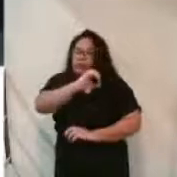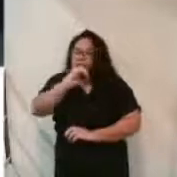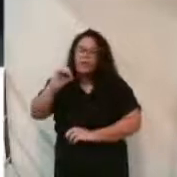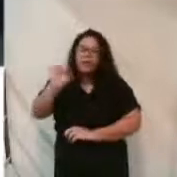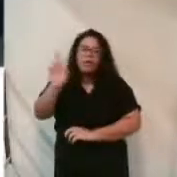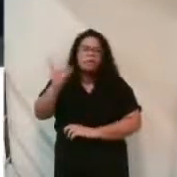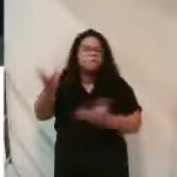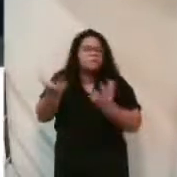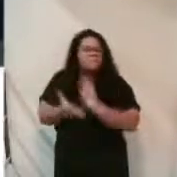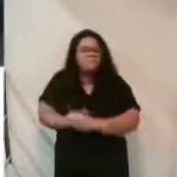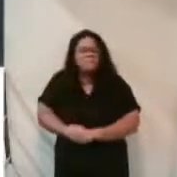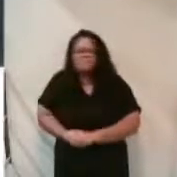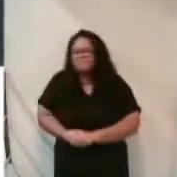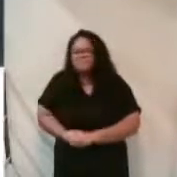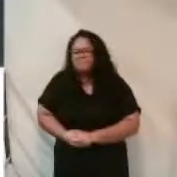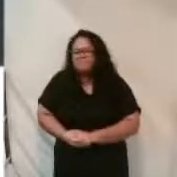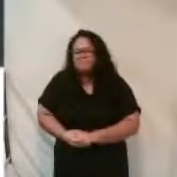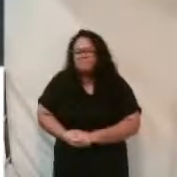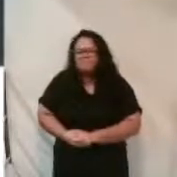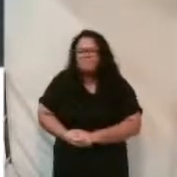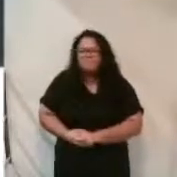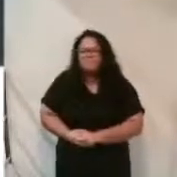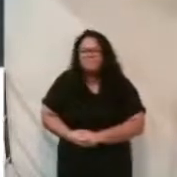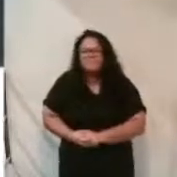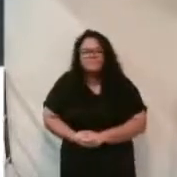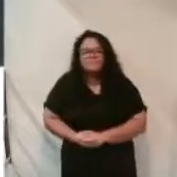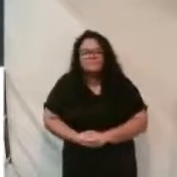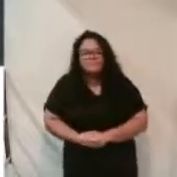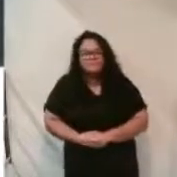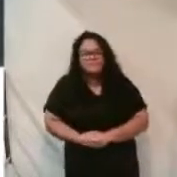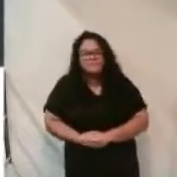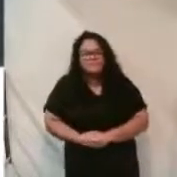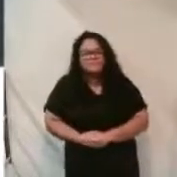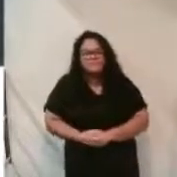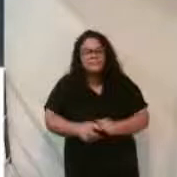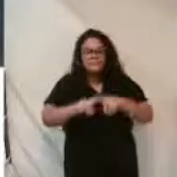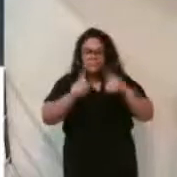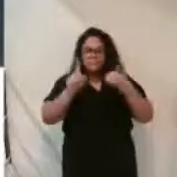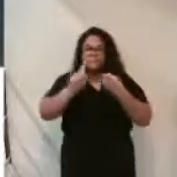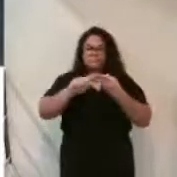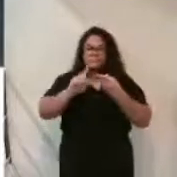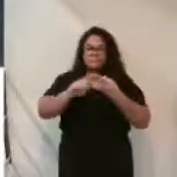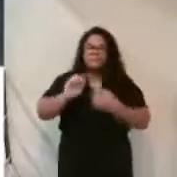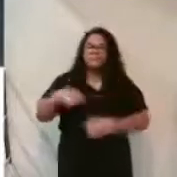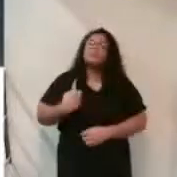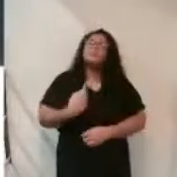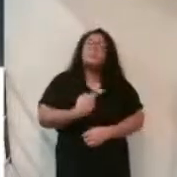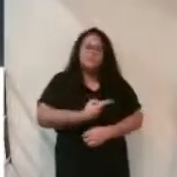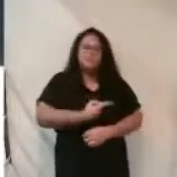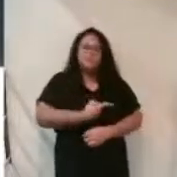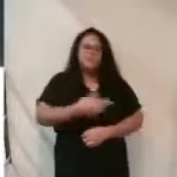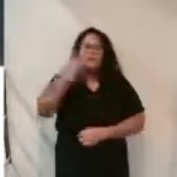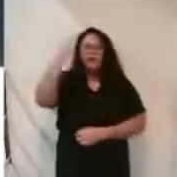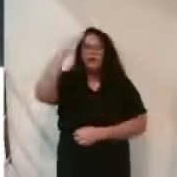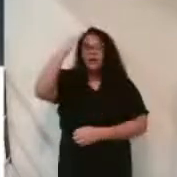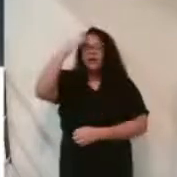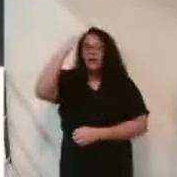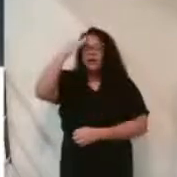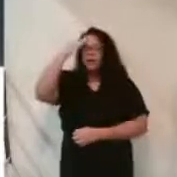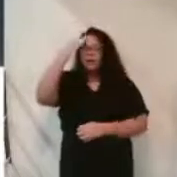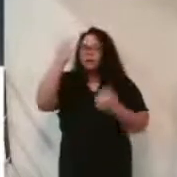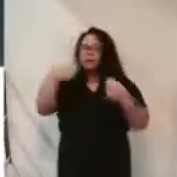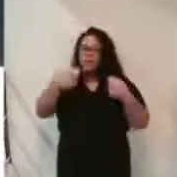uma imoralidade. Mas isso também nos abre uma perspectiva de que a gente precisa tratar essa questão para poder